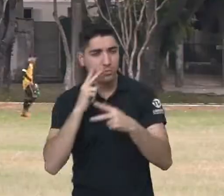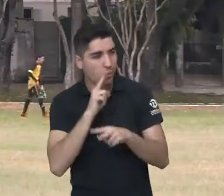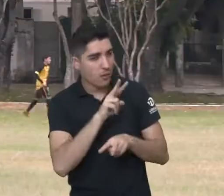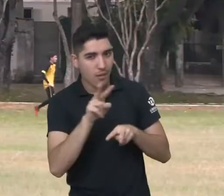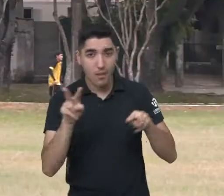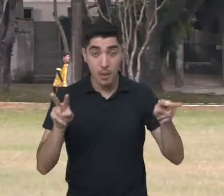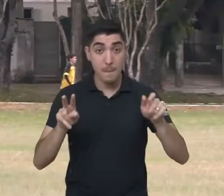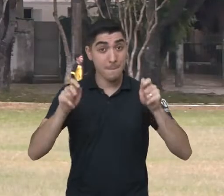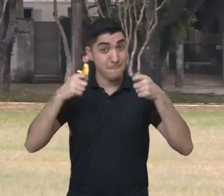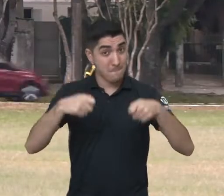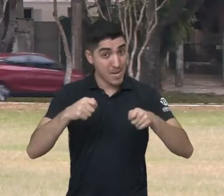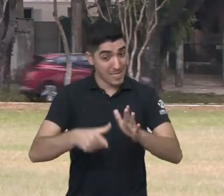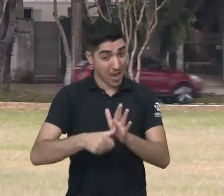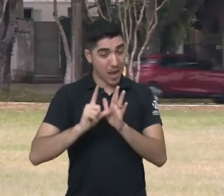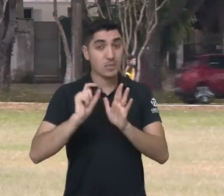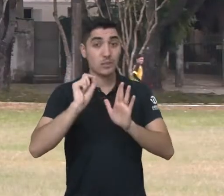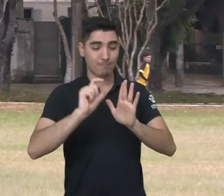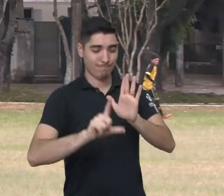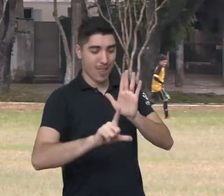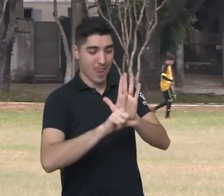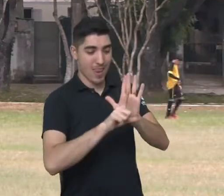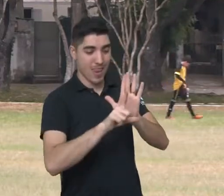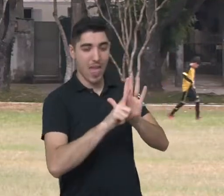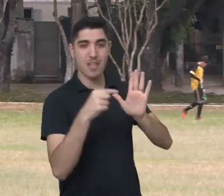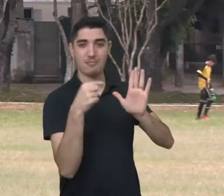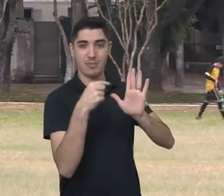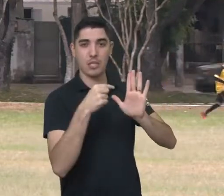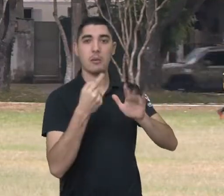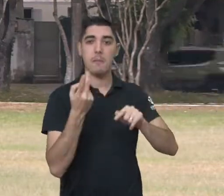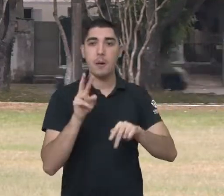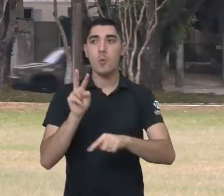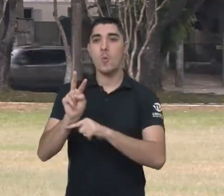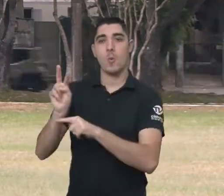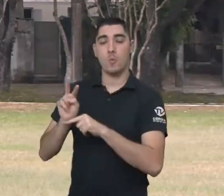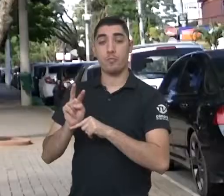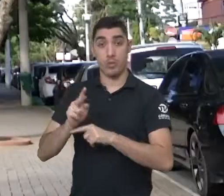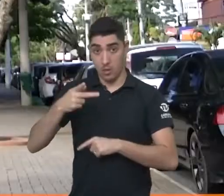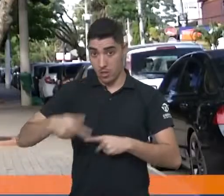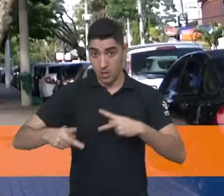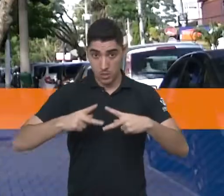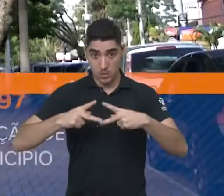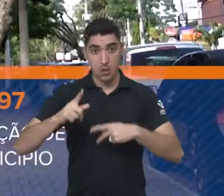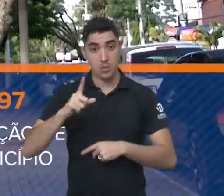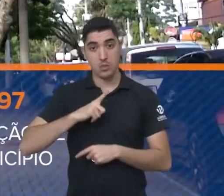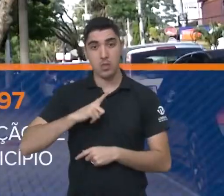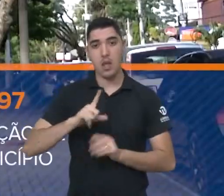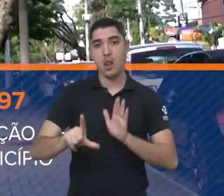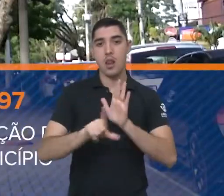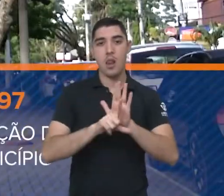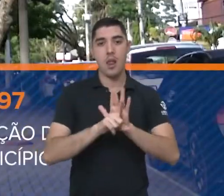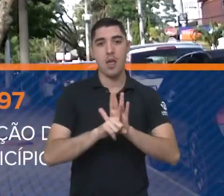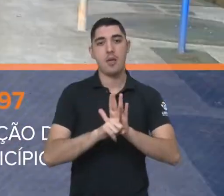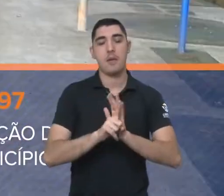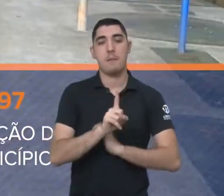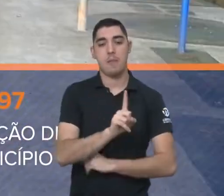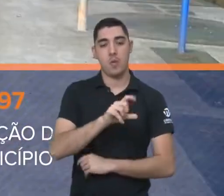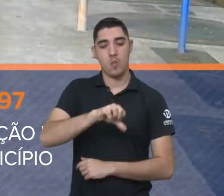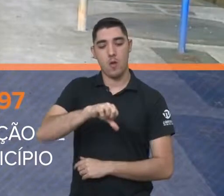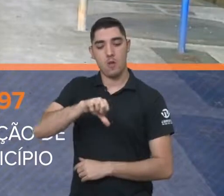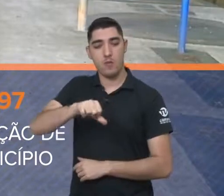públicos, é necessária uma regulamentação para a preservação das áreas verdes. São José dos Campos possui uma lei